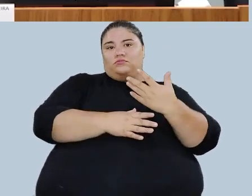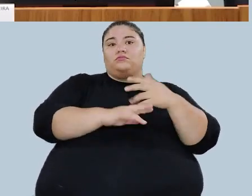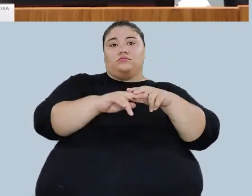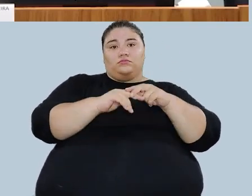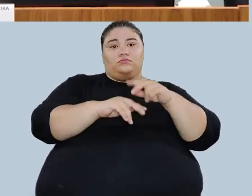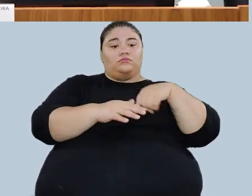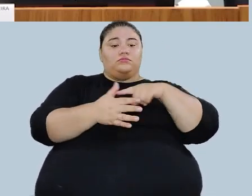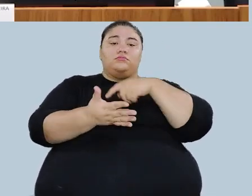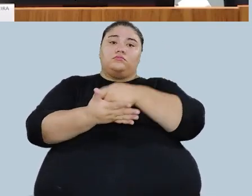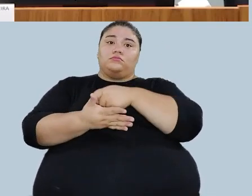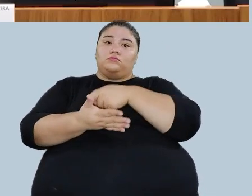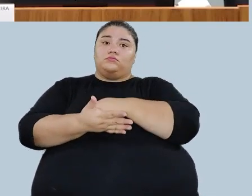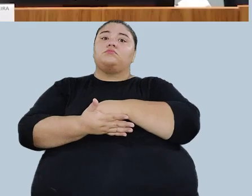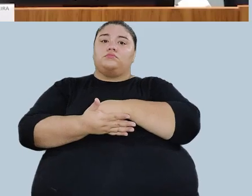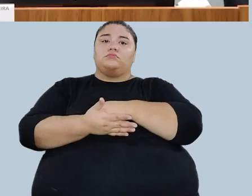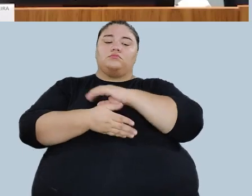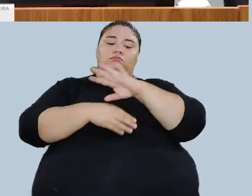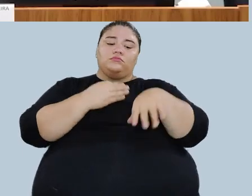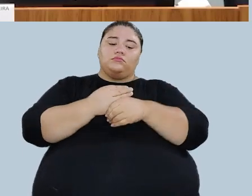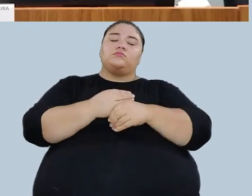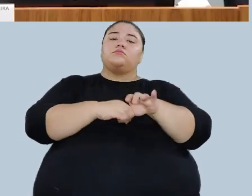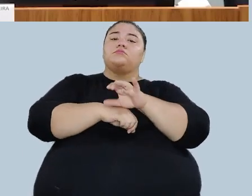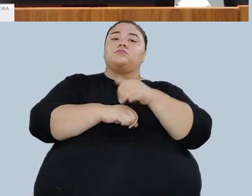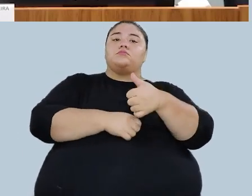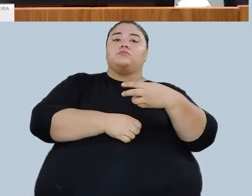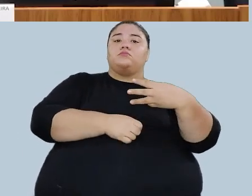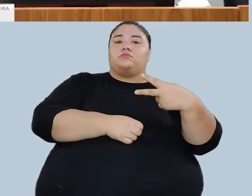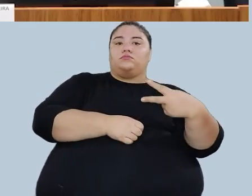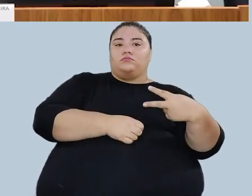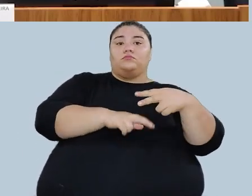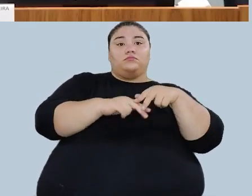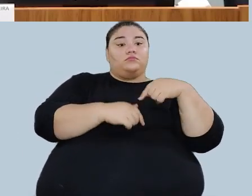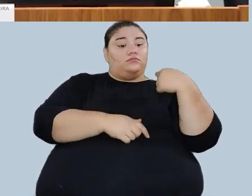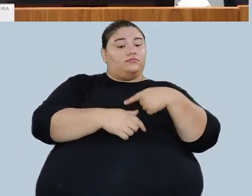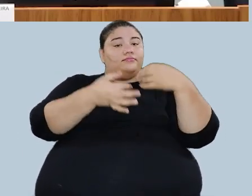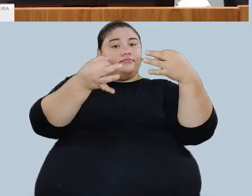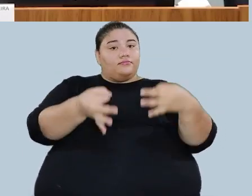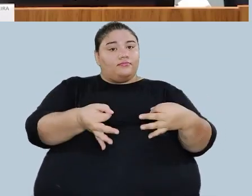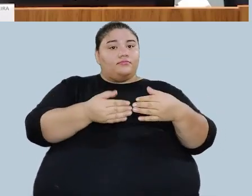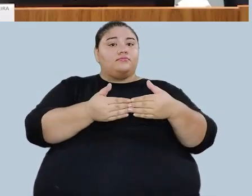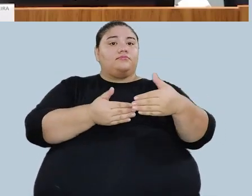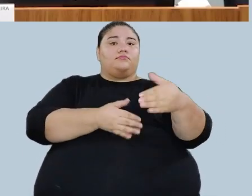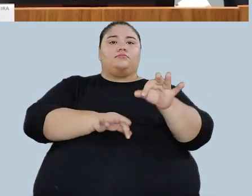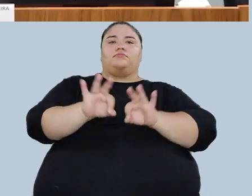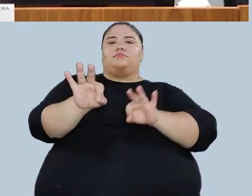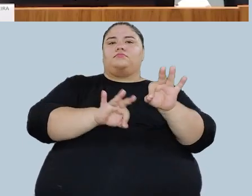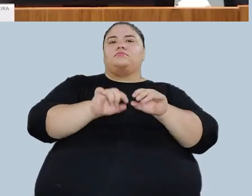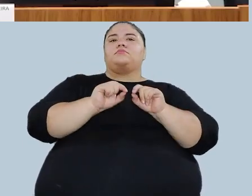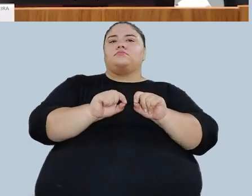foi uma exigência da Emenda Constitucional 132, porque certamente teremos que fazer